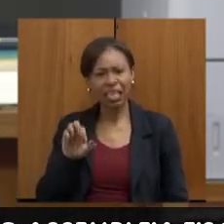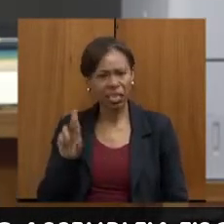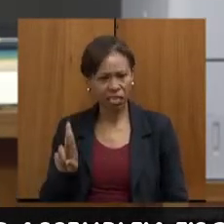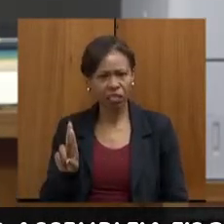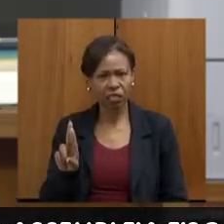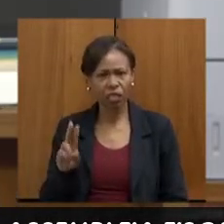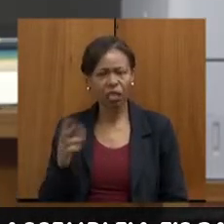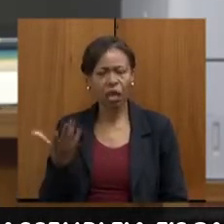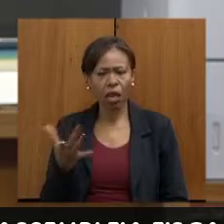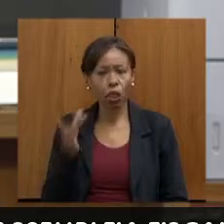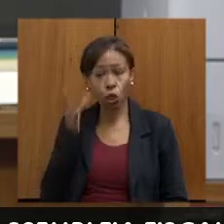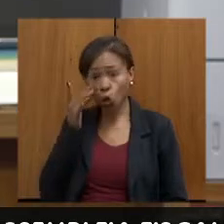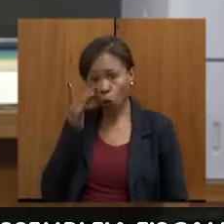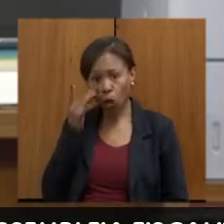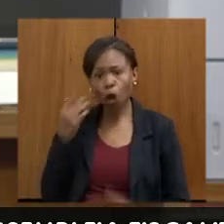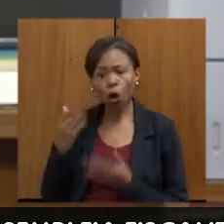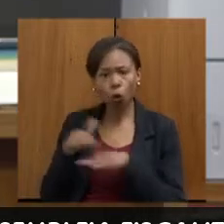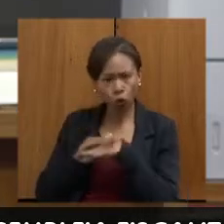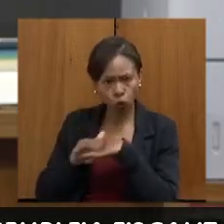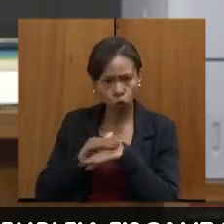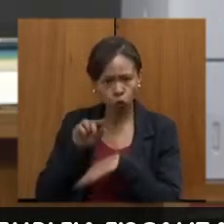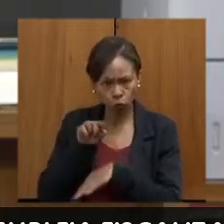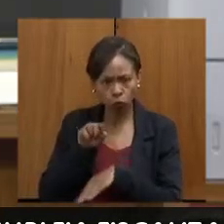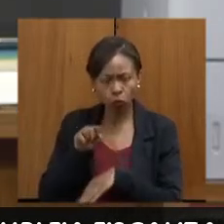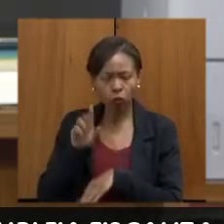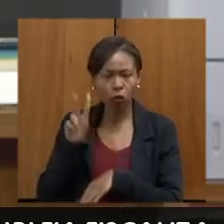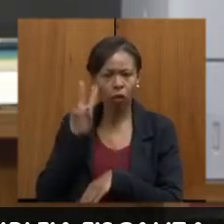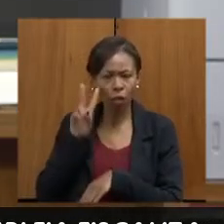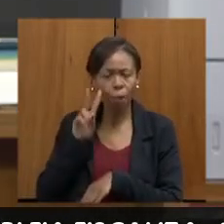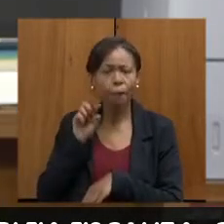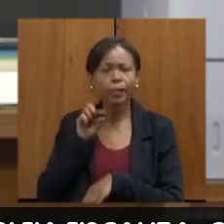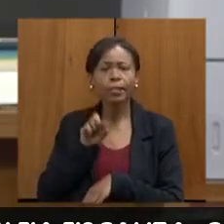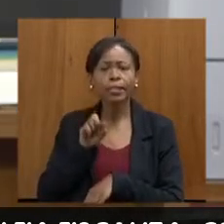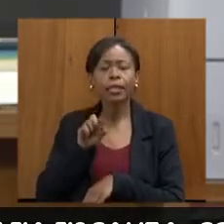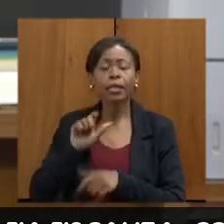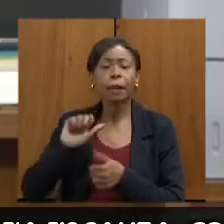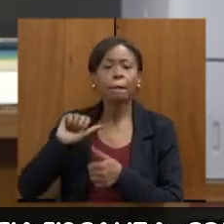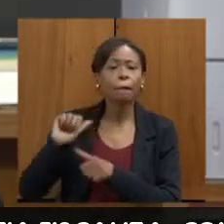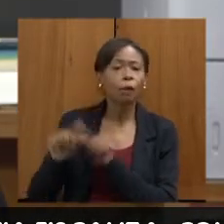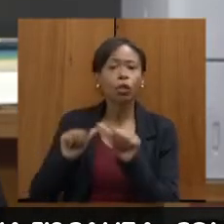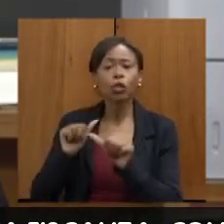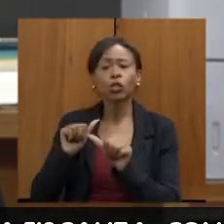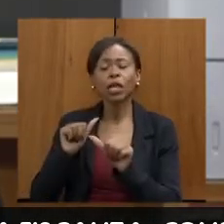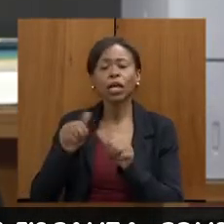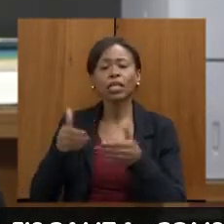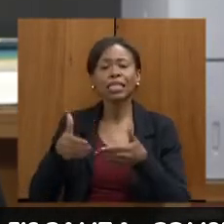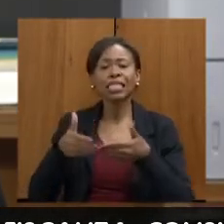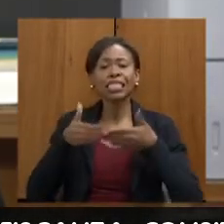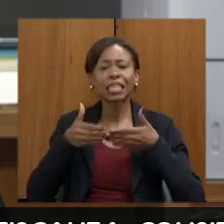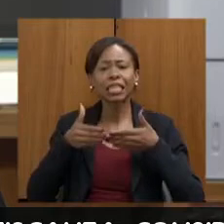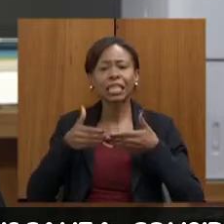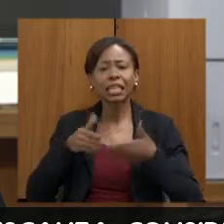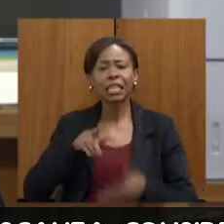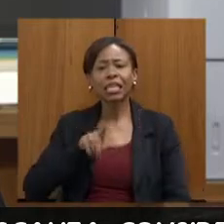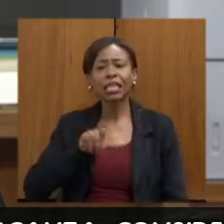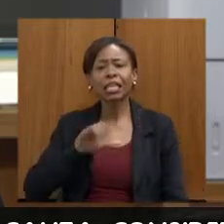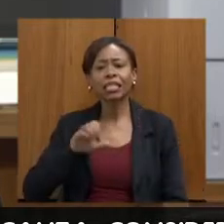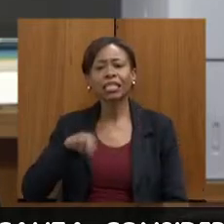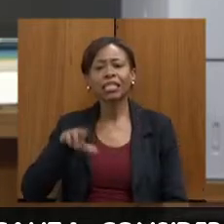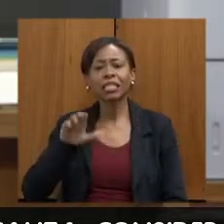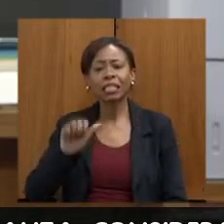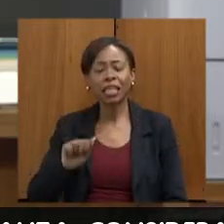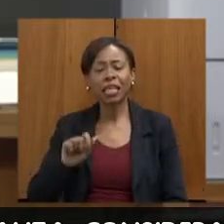conversando pessoalmente com o senhor a respeito da Renovação das licenças para os veículos